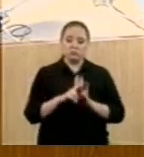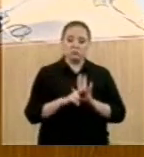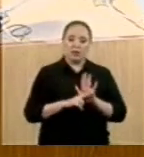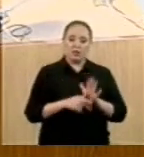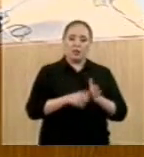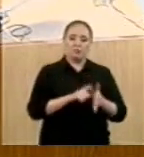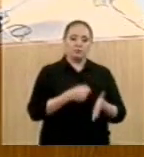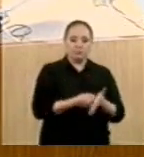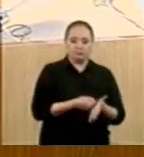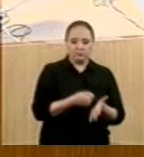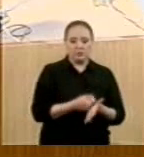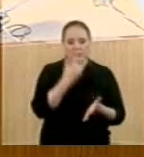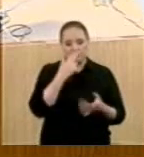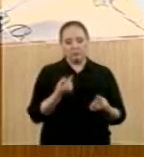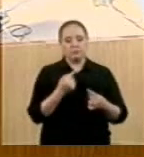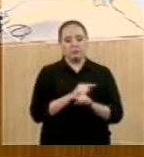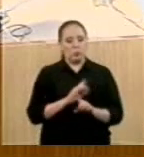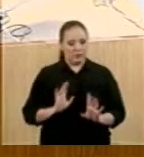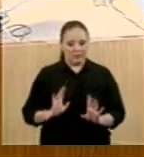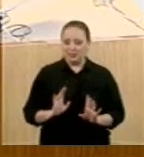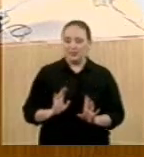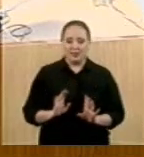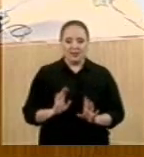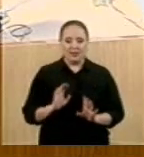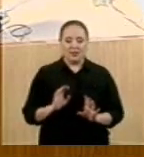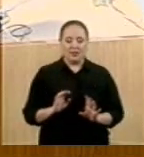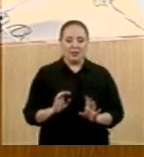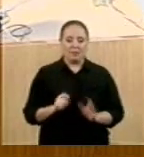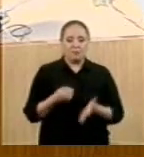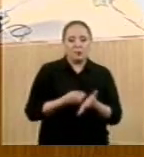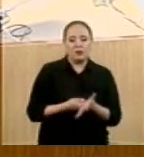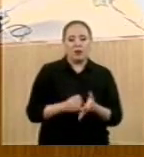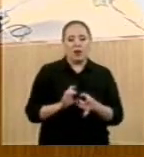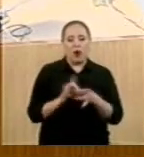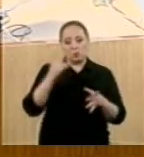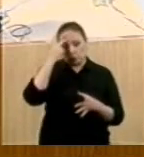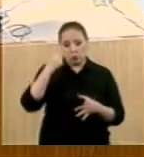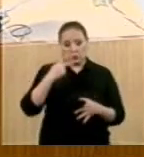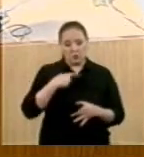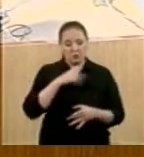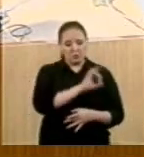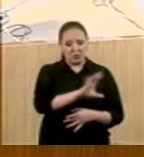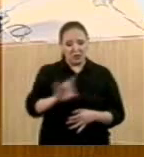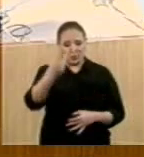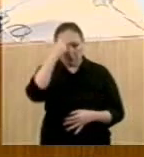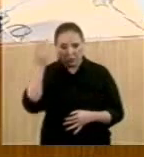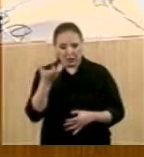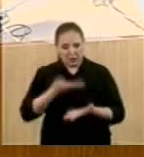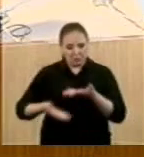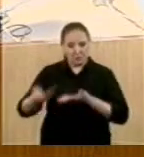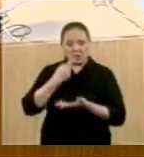impugnadas, afrontam sobremaneira a autonomia e o reconhecimento daqueles que querem doar sangue